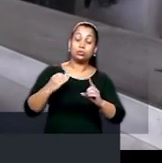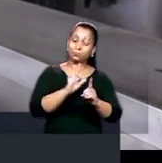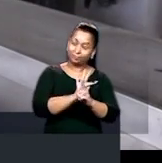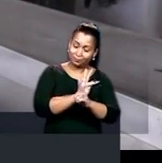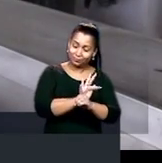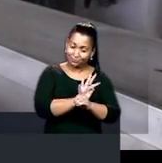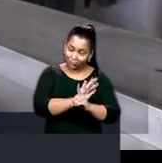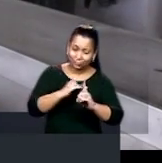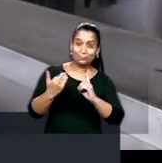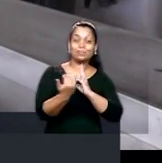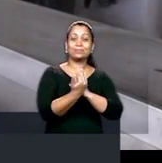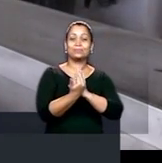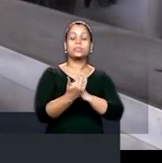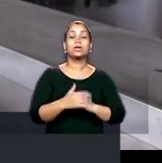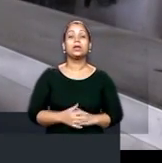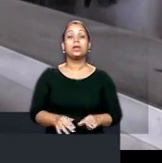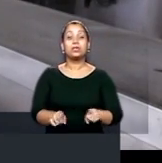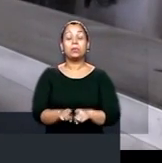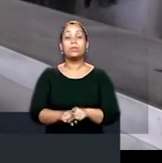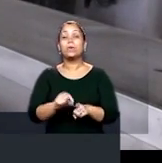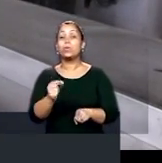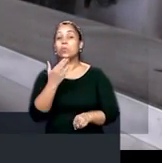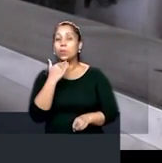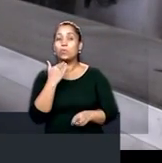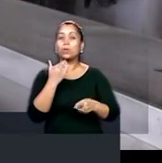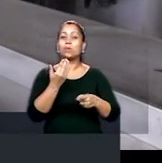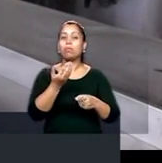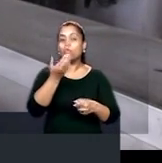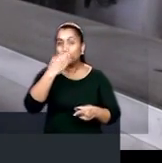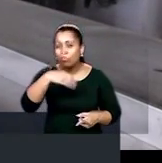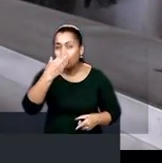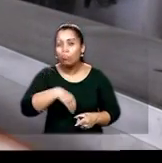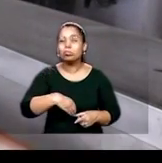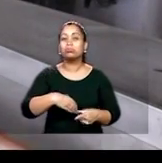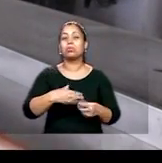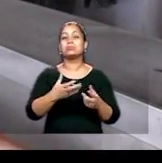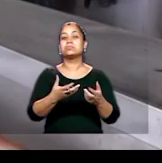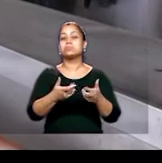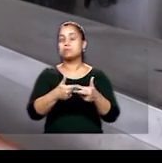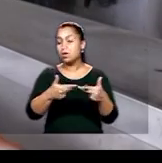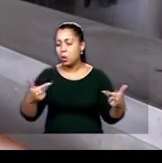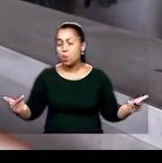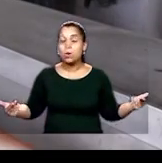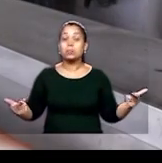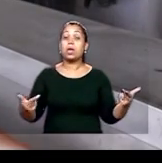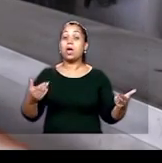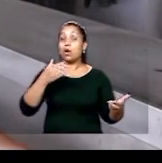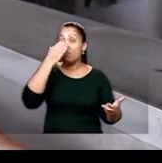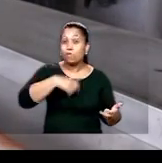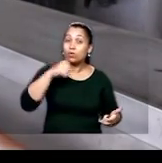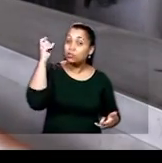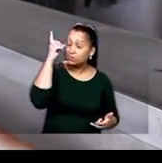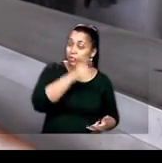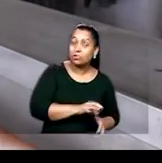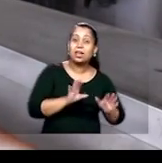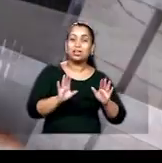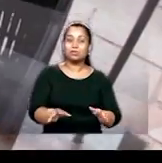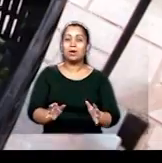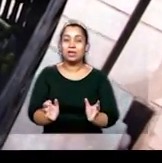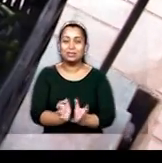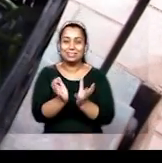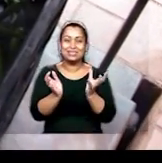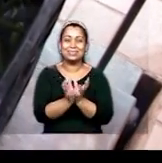as frutas, legumes e verduras, porque assim, mas as frutas vêm com mais dificuldade, mas legumes e verduras